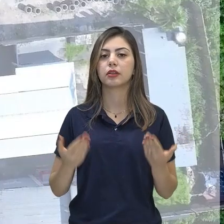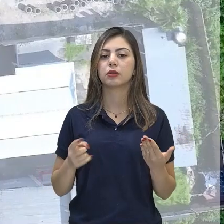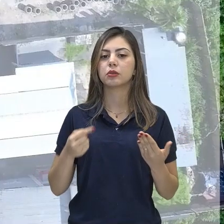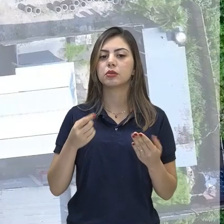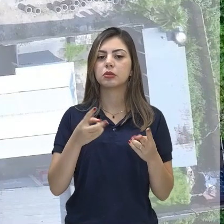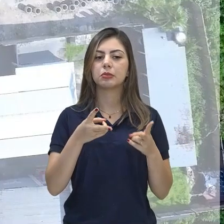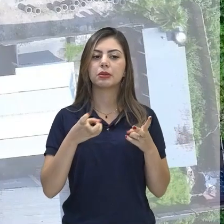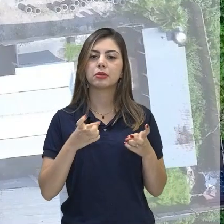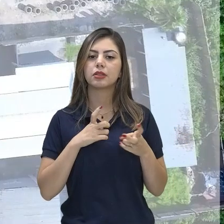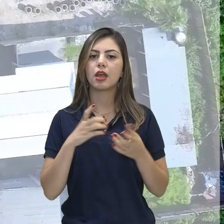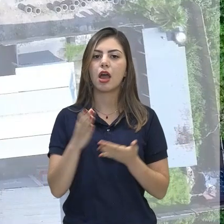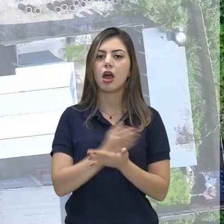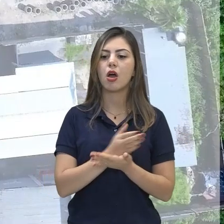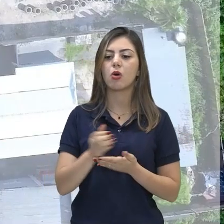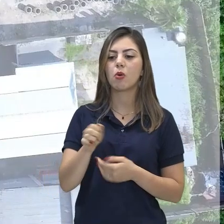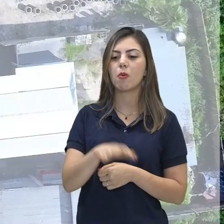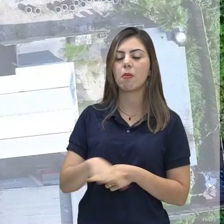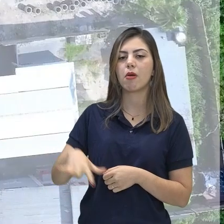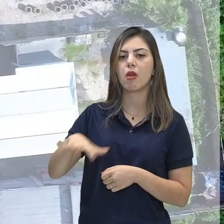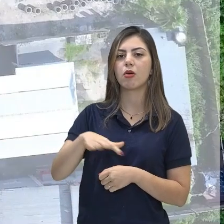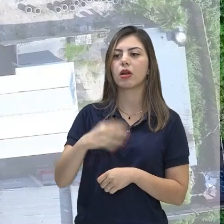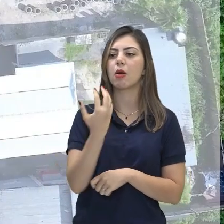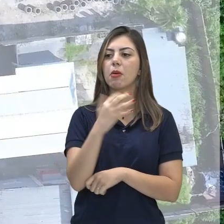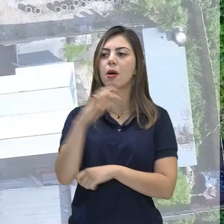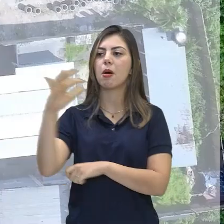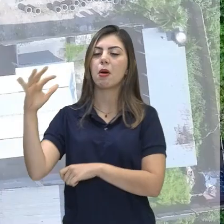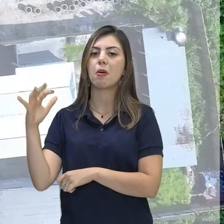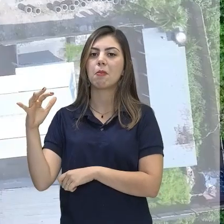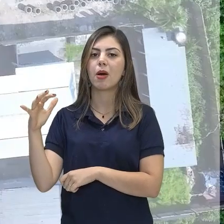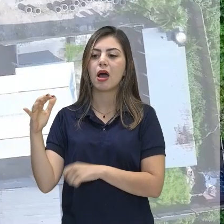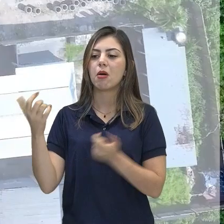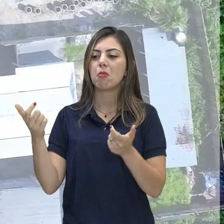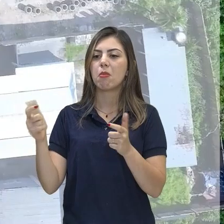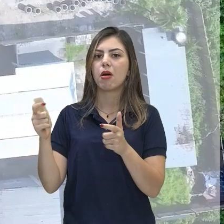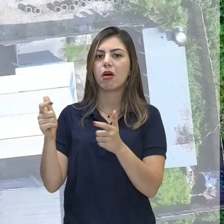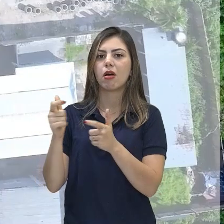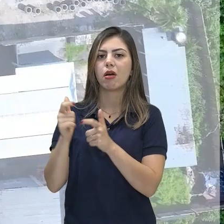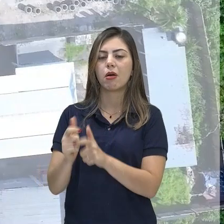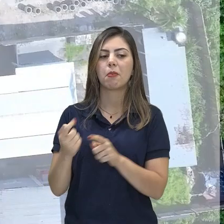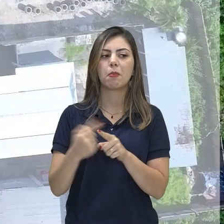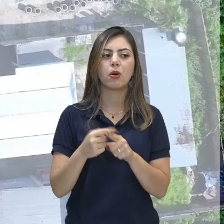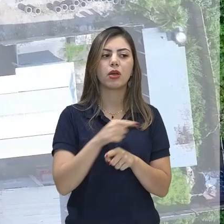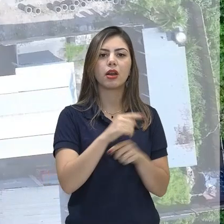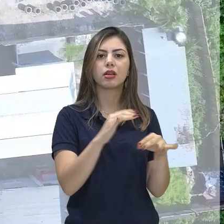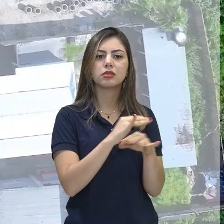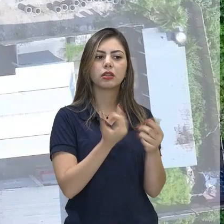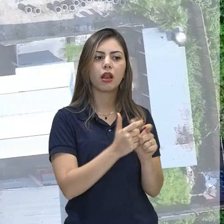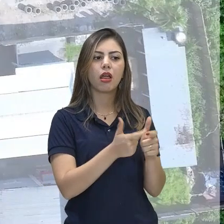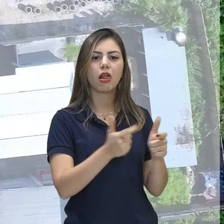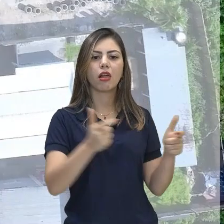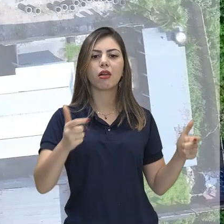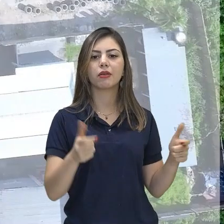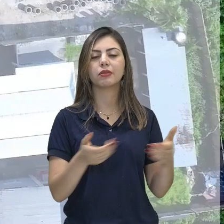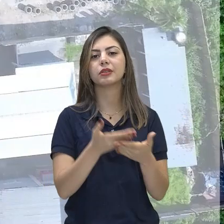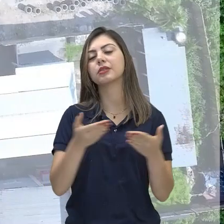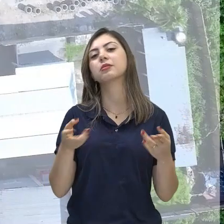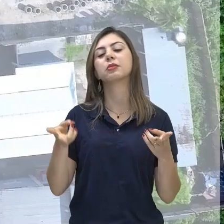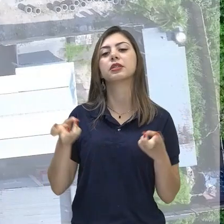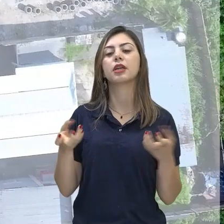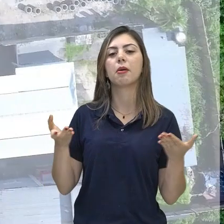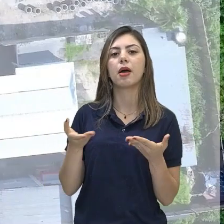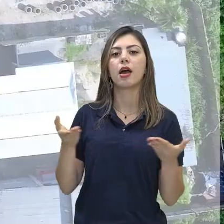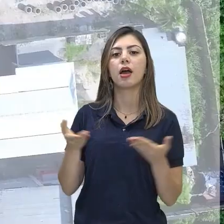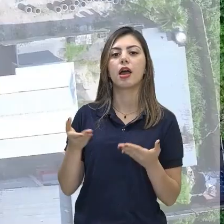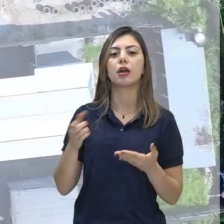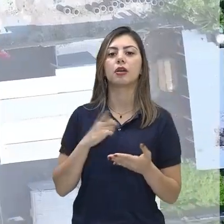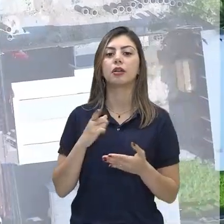pequenos pedaços já não existe mais essa vegetação, né, como vocês já estão observando aí e vão continuar agora a observar